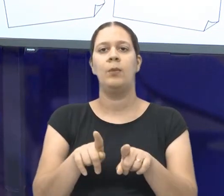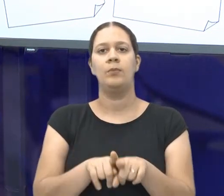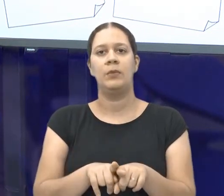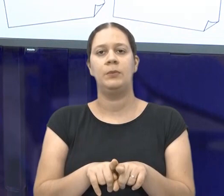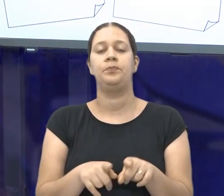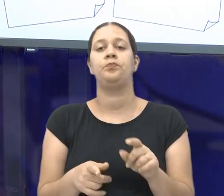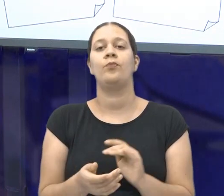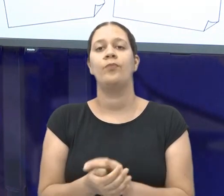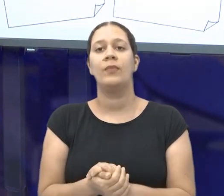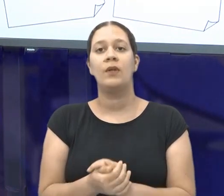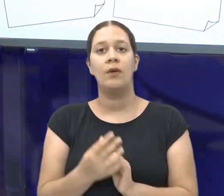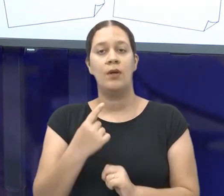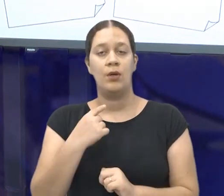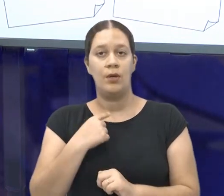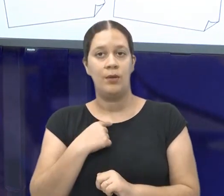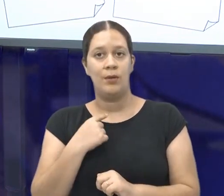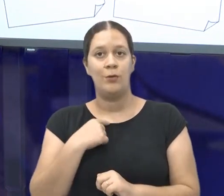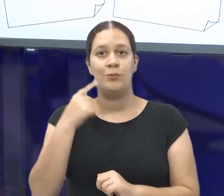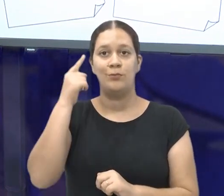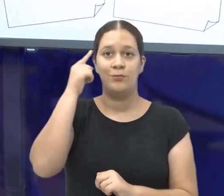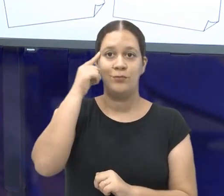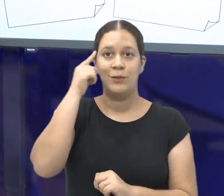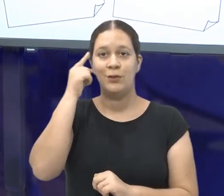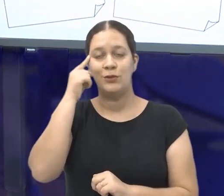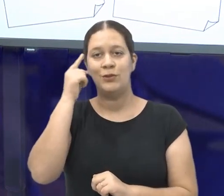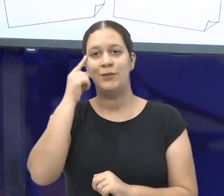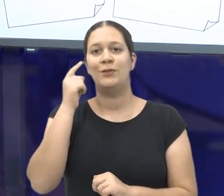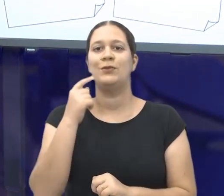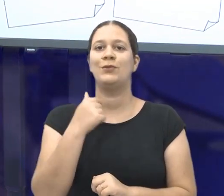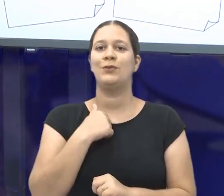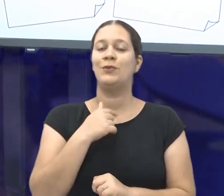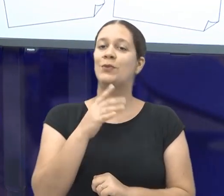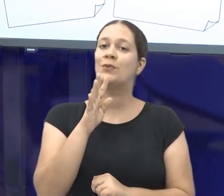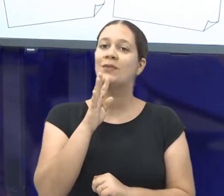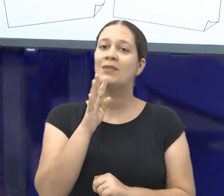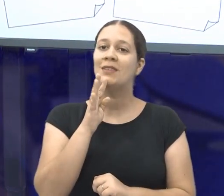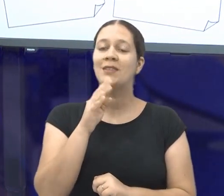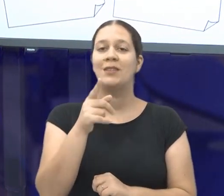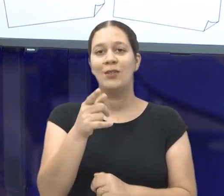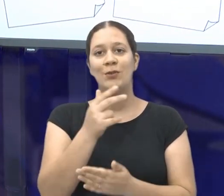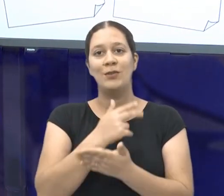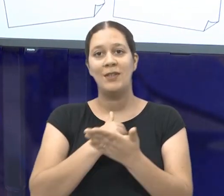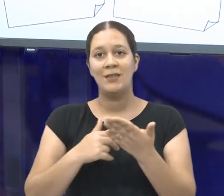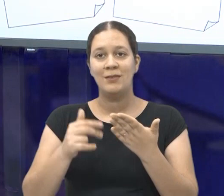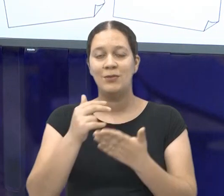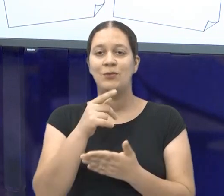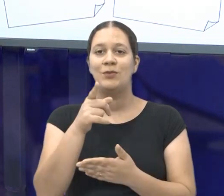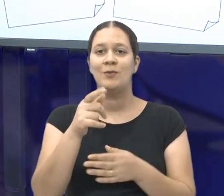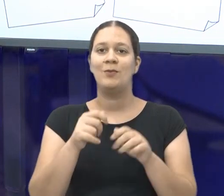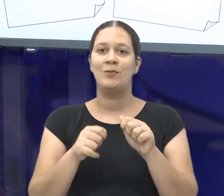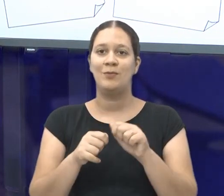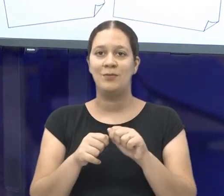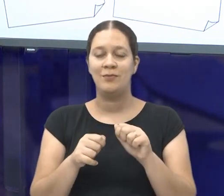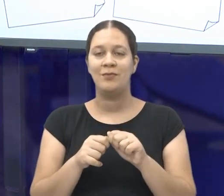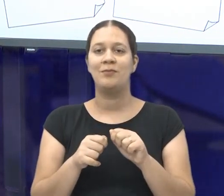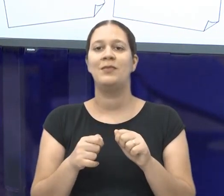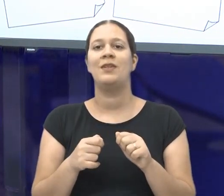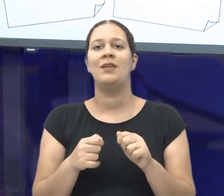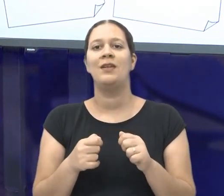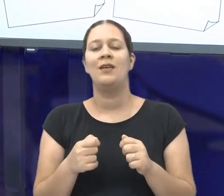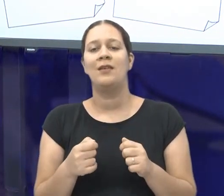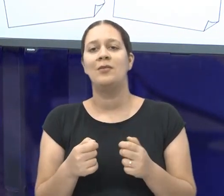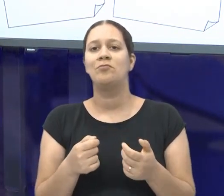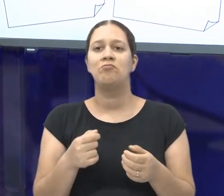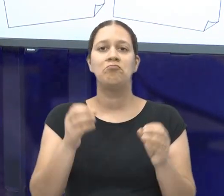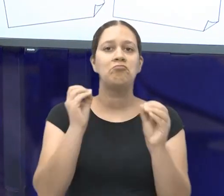Eu imagino e estou super curioso para conhecer os desenhos que vocês fizeram. Talvez até alguém pense, que pena,